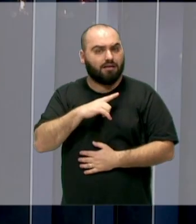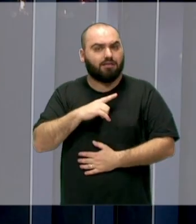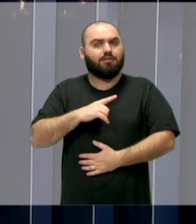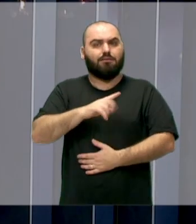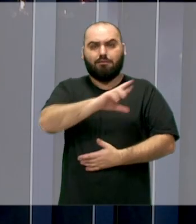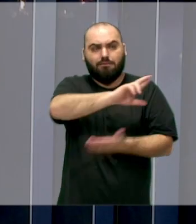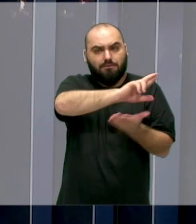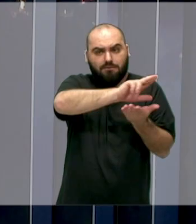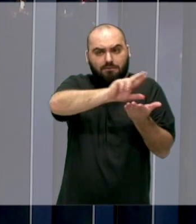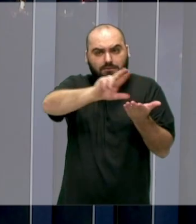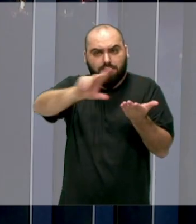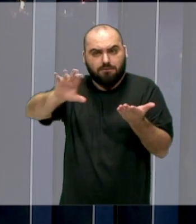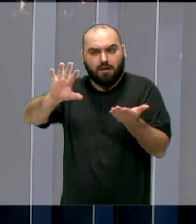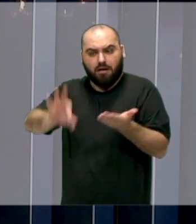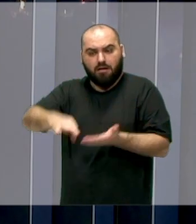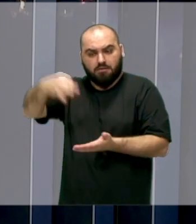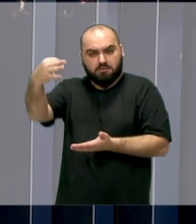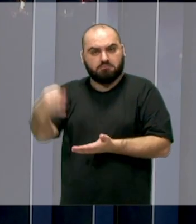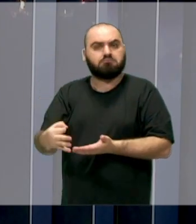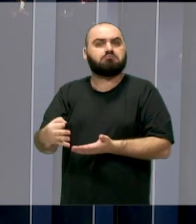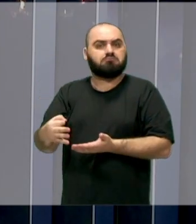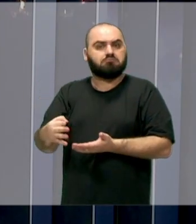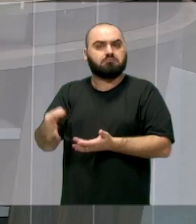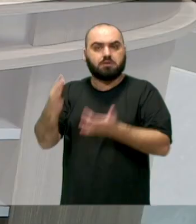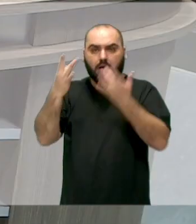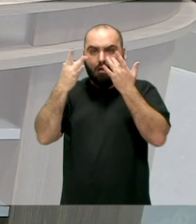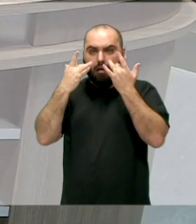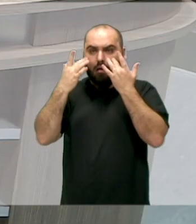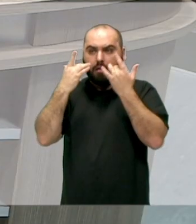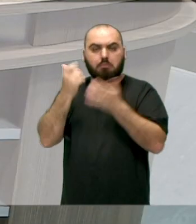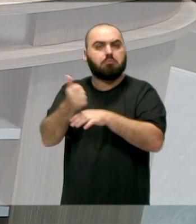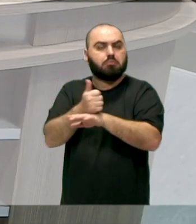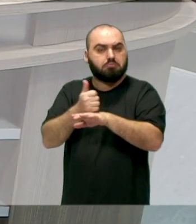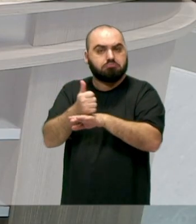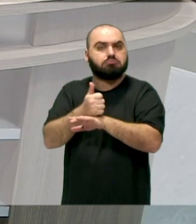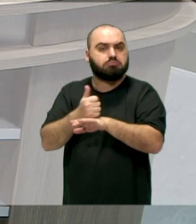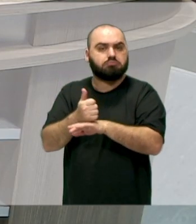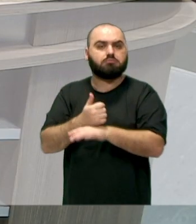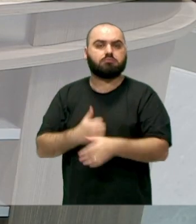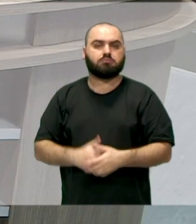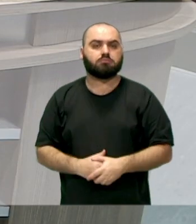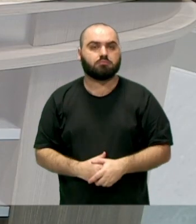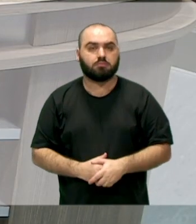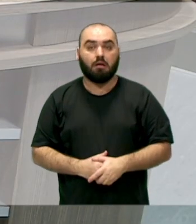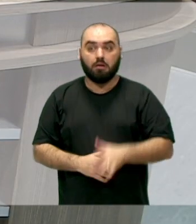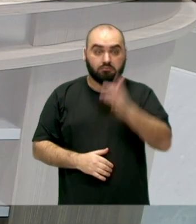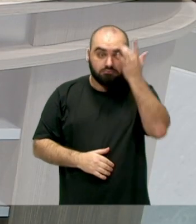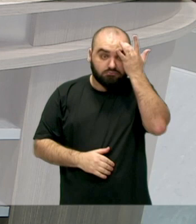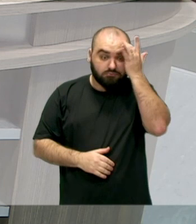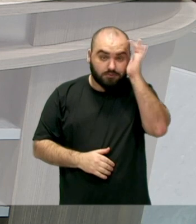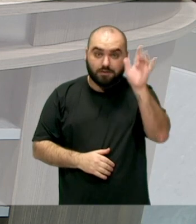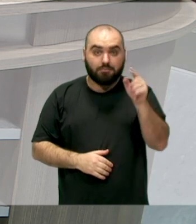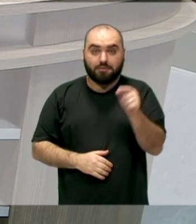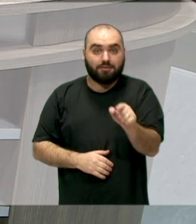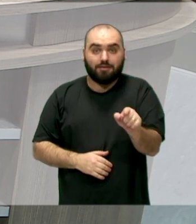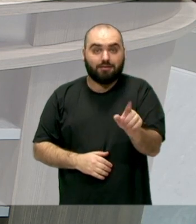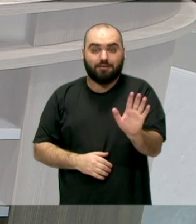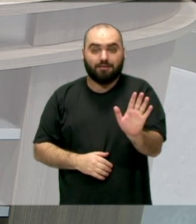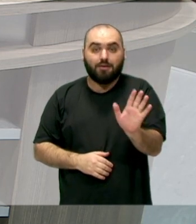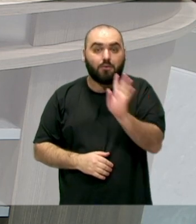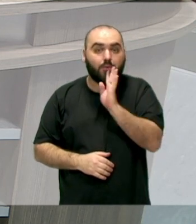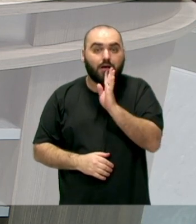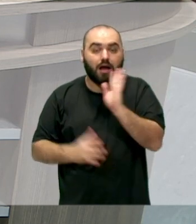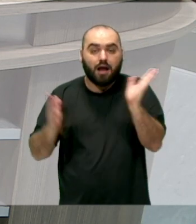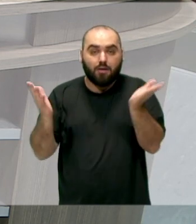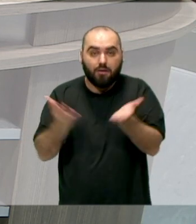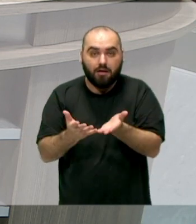gama de artistas atualmente fantástica e não sabia, né? Estou conhecendo agora